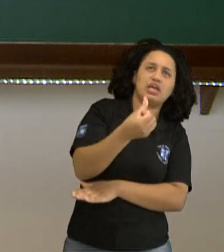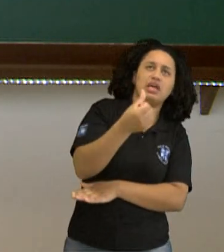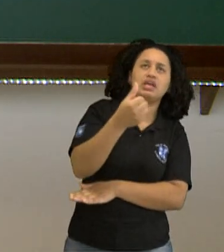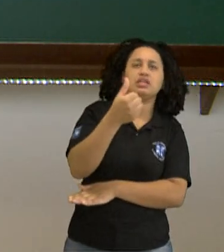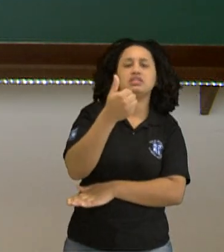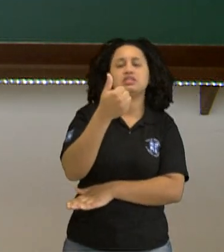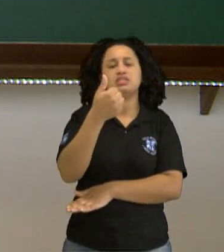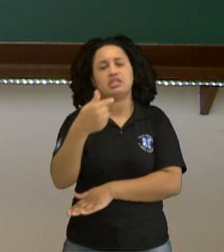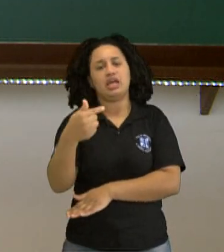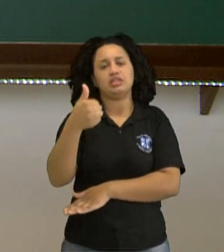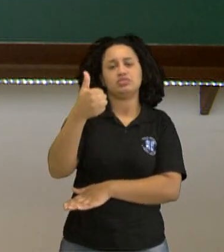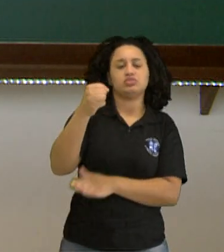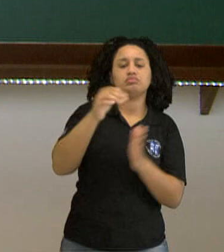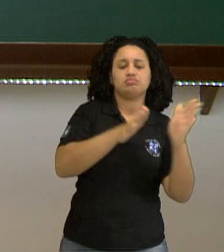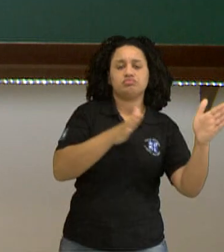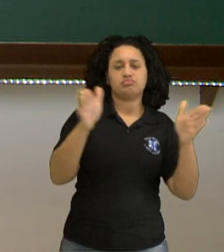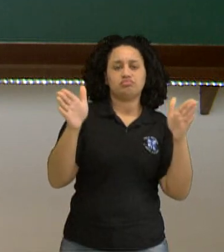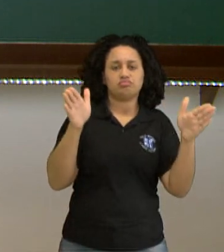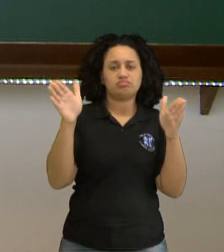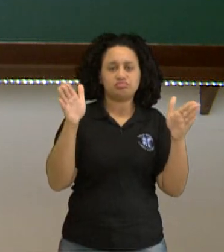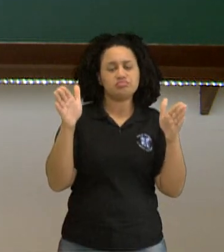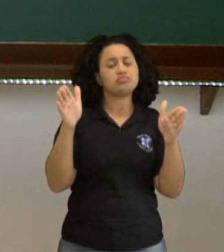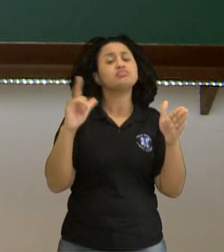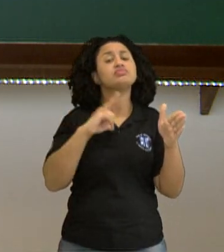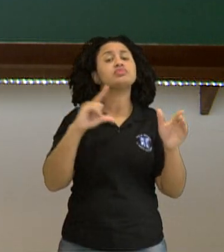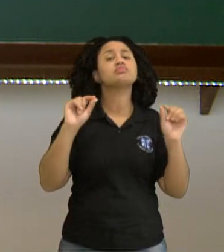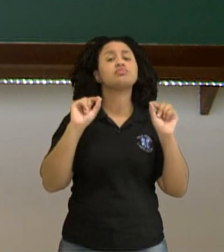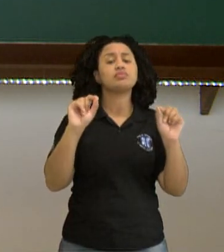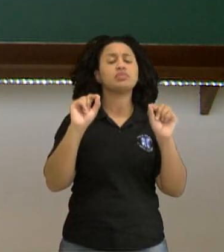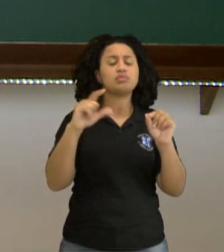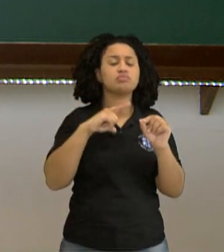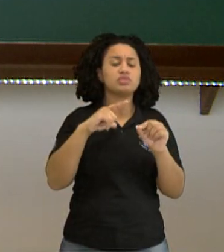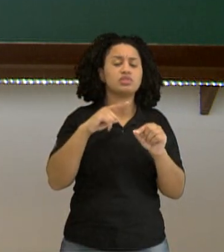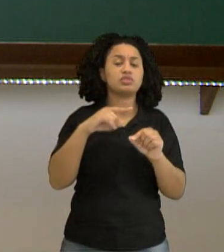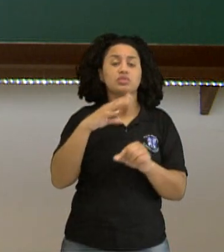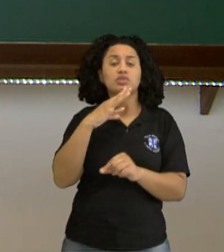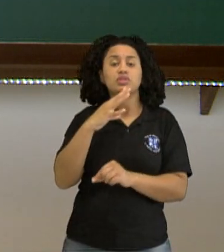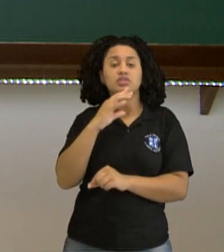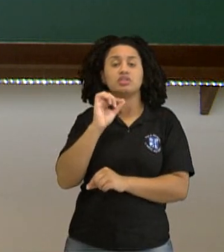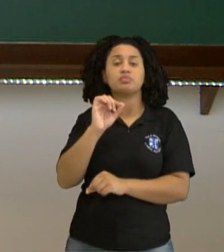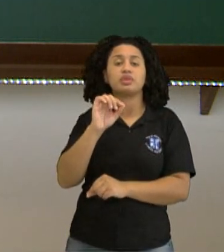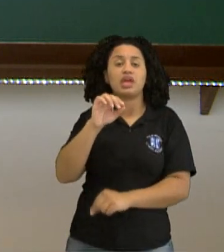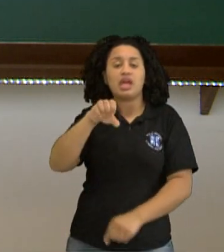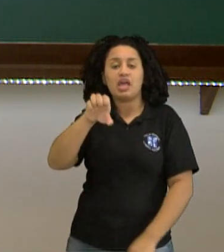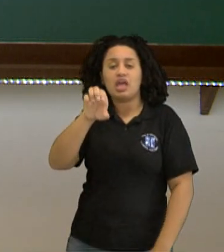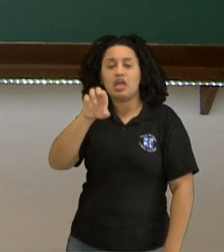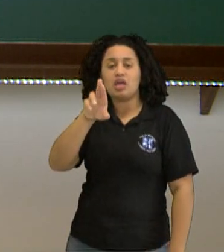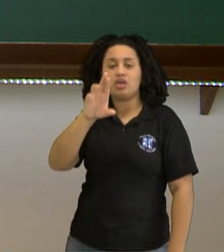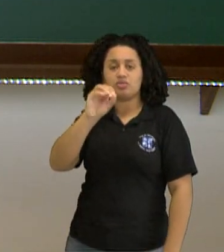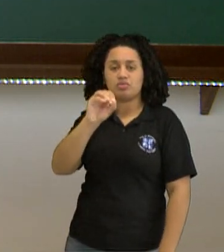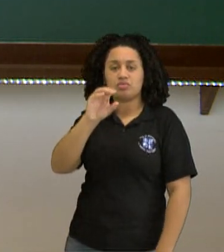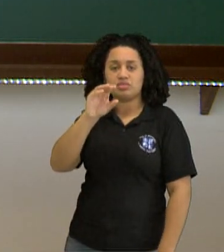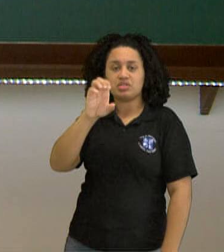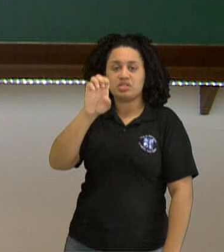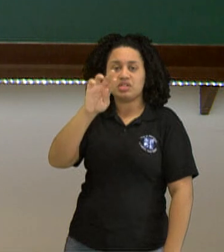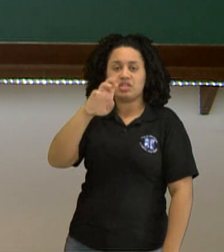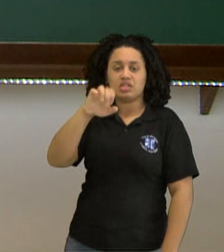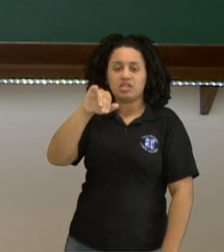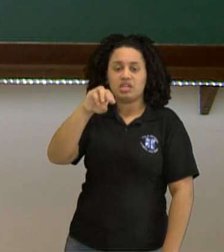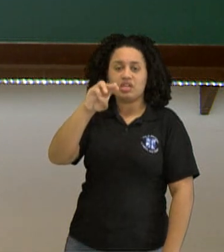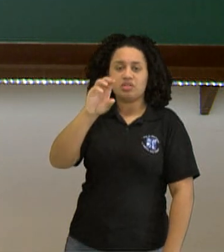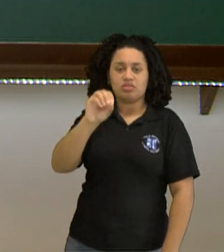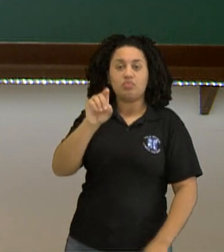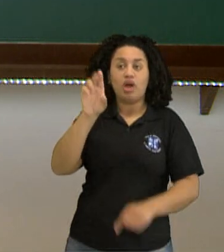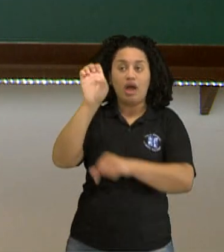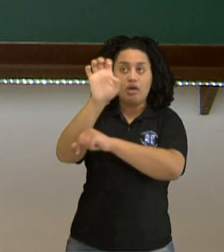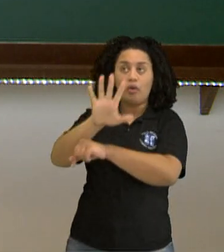XVIII. Então, nós tivemos aí o que a gente já chamou, e a gente já viu, o chamado eurocentrismo, a Europa como centro do mundo e pregando